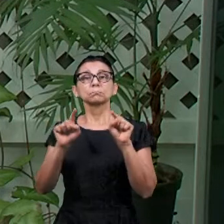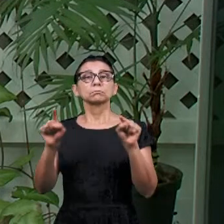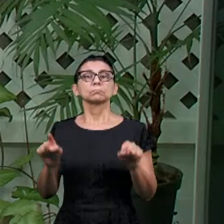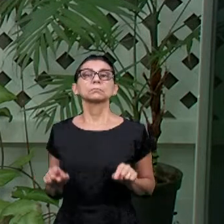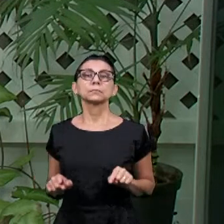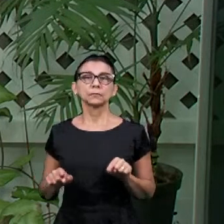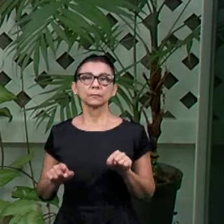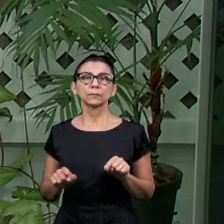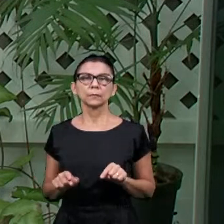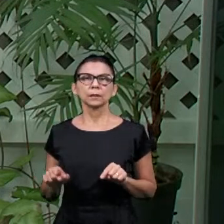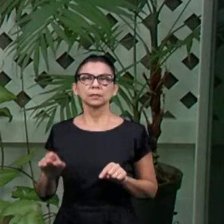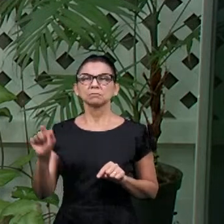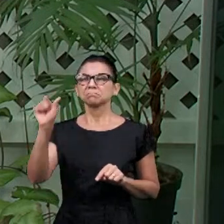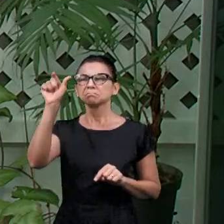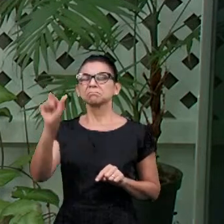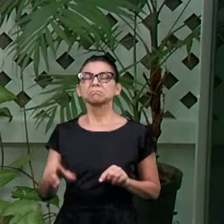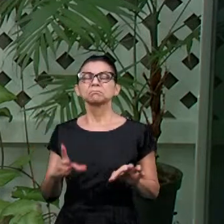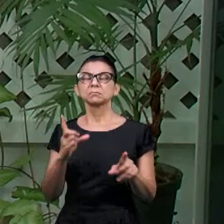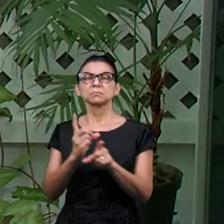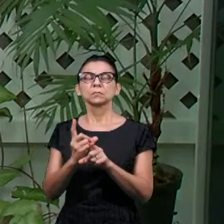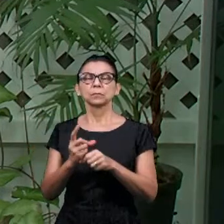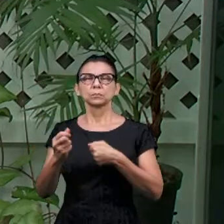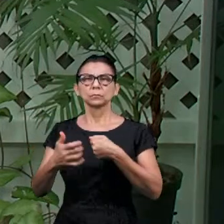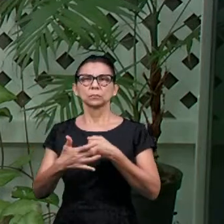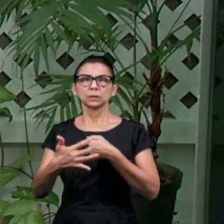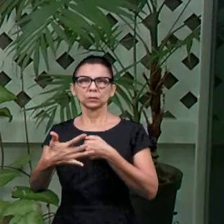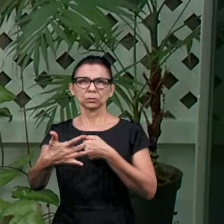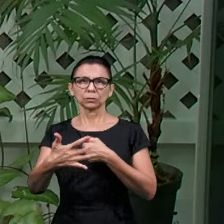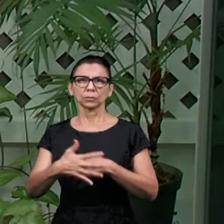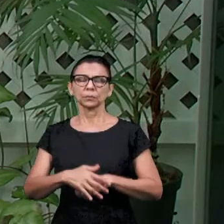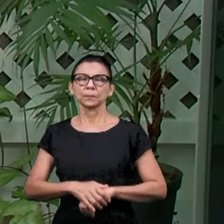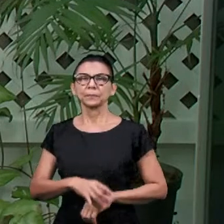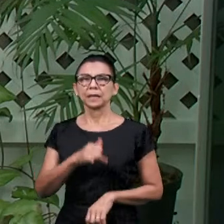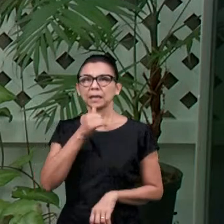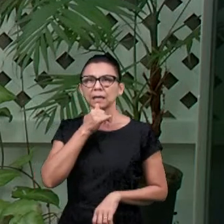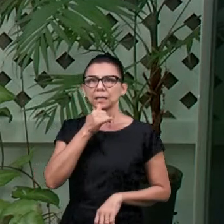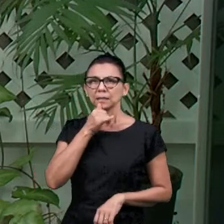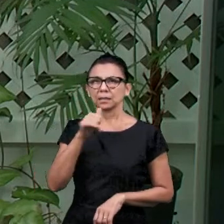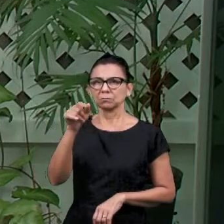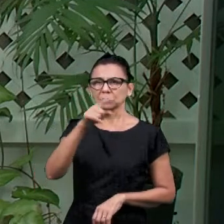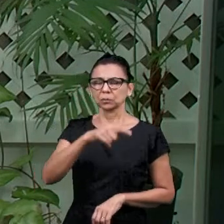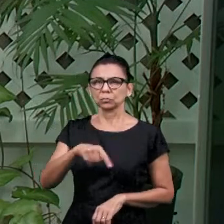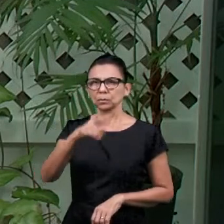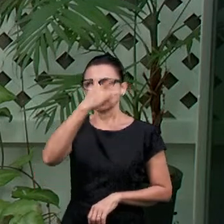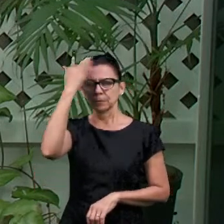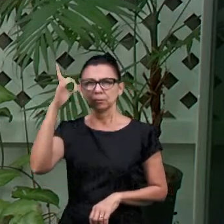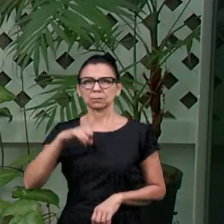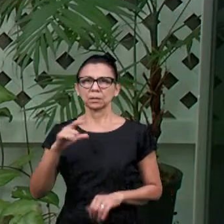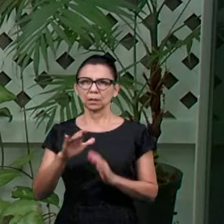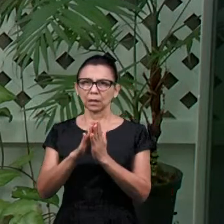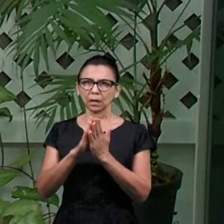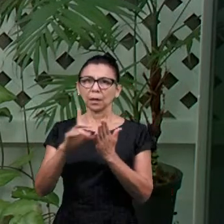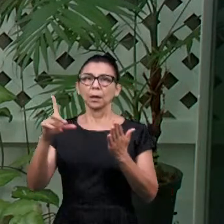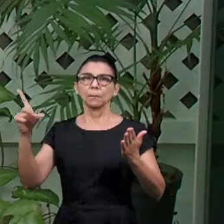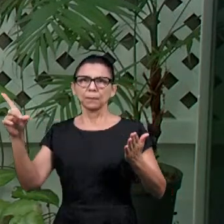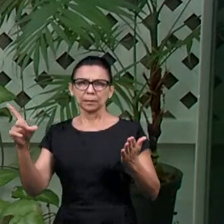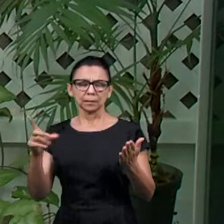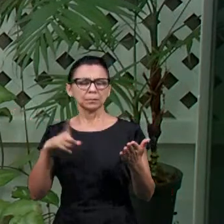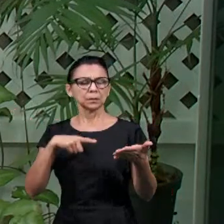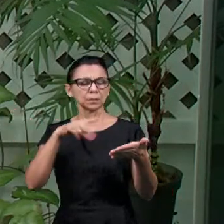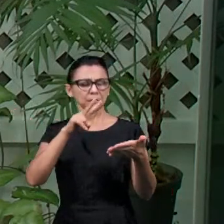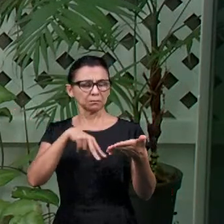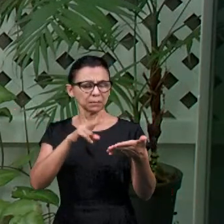o tesouro. Meus irmãos, às vezes você tem uma Bíblia, todo mundo tem Bíblia, todo mundo lê Bíblia, todo mundo conhece Bíblia, o mundo